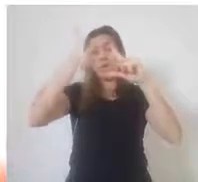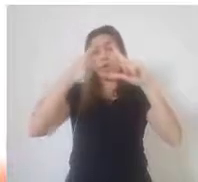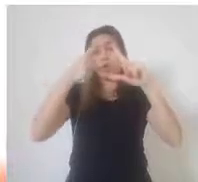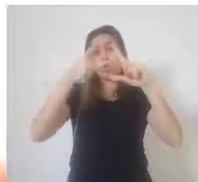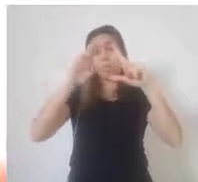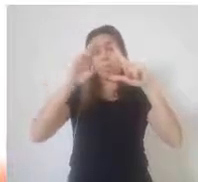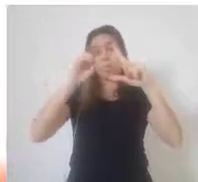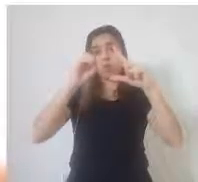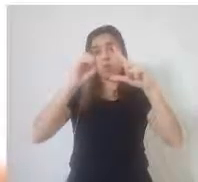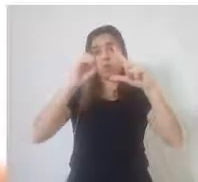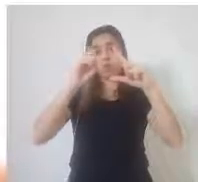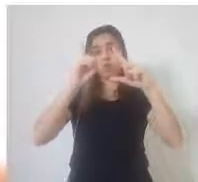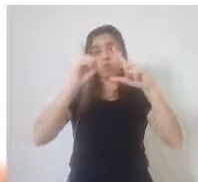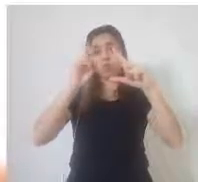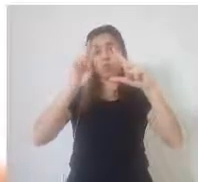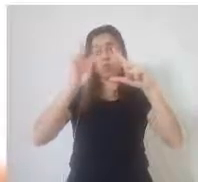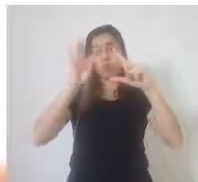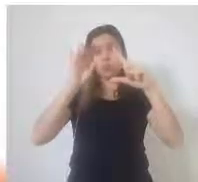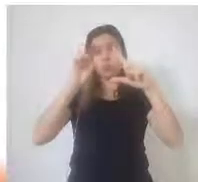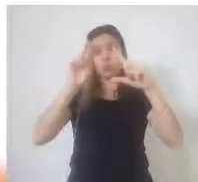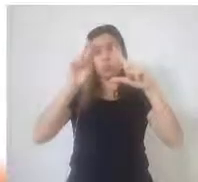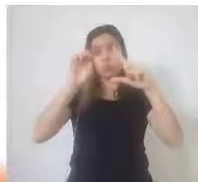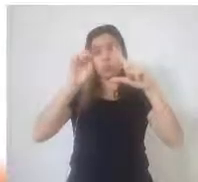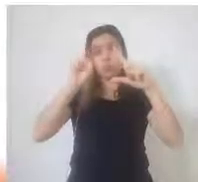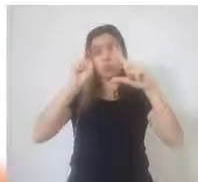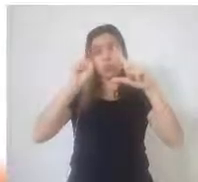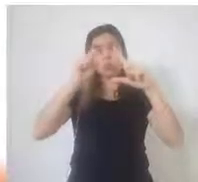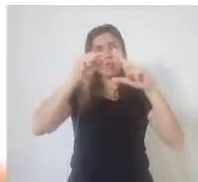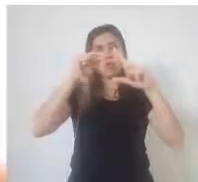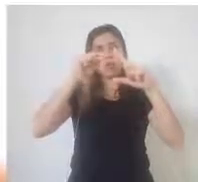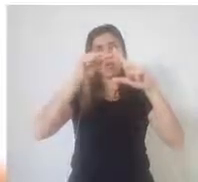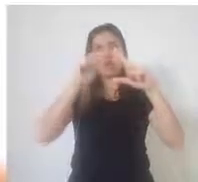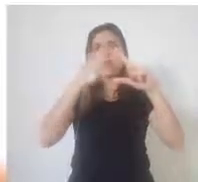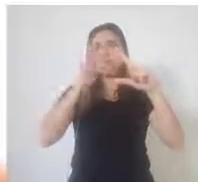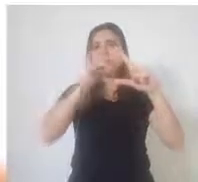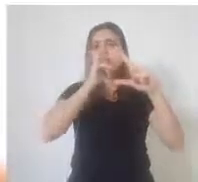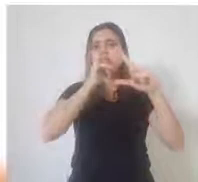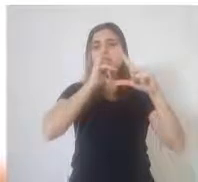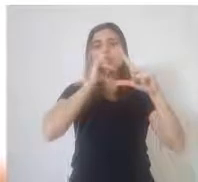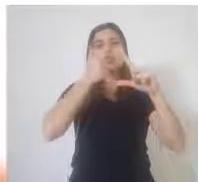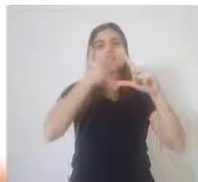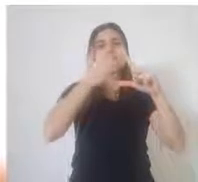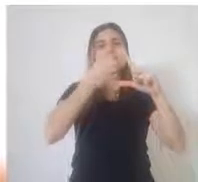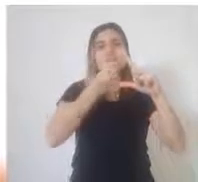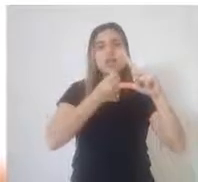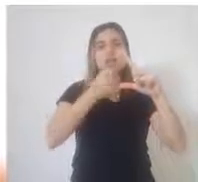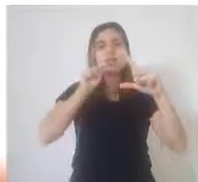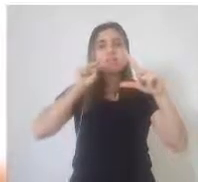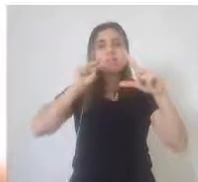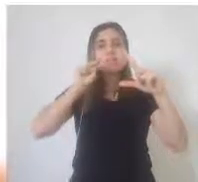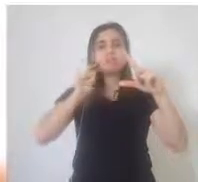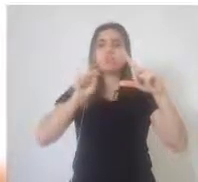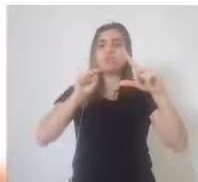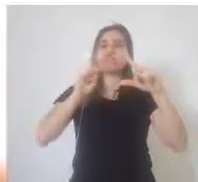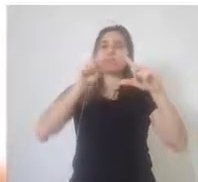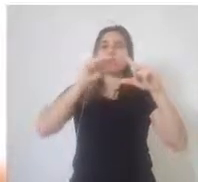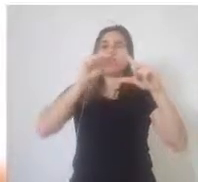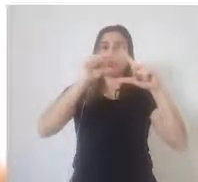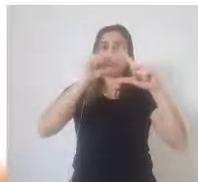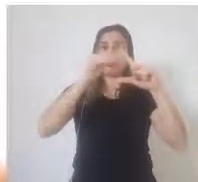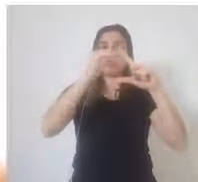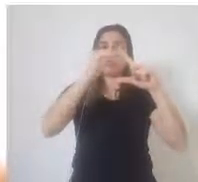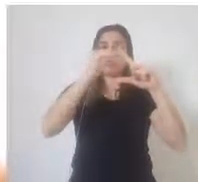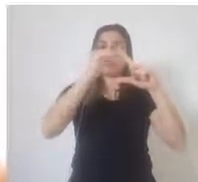ser joules ou só calorias, né? Então aqui eu tenho mais de 36 mil quilocalorias nesse